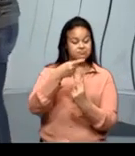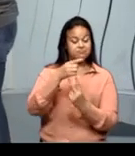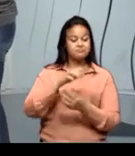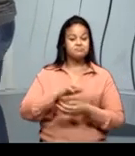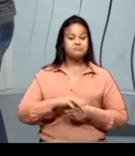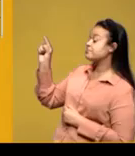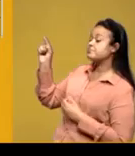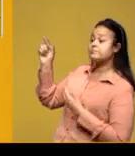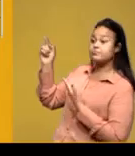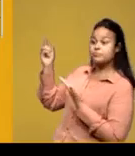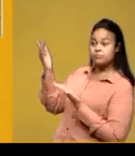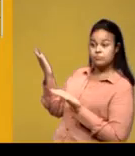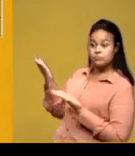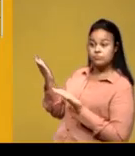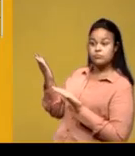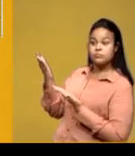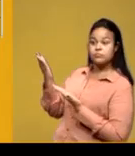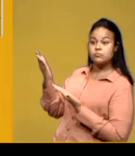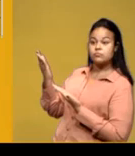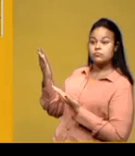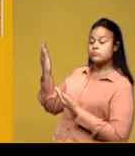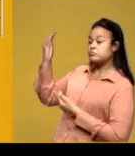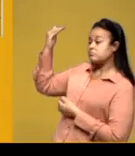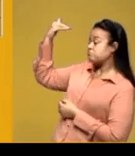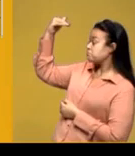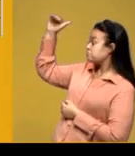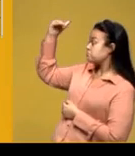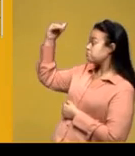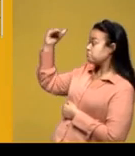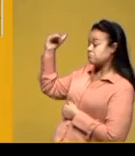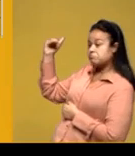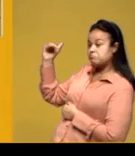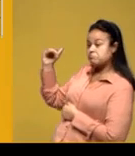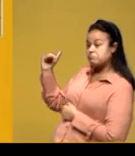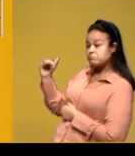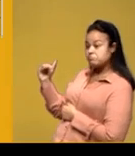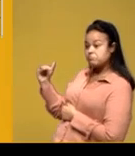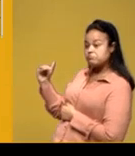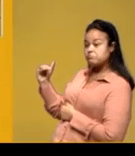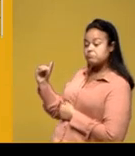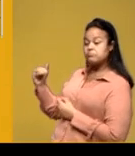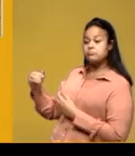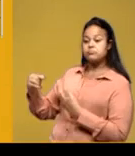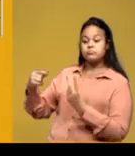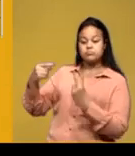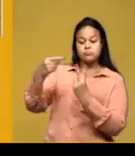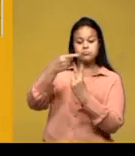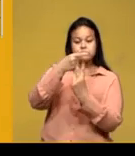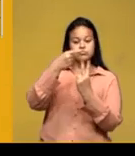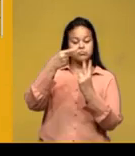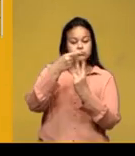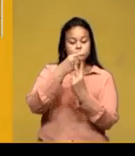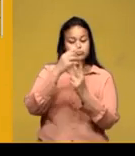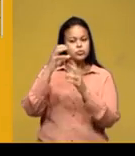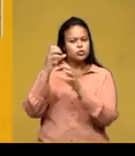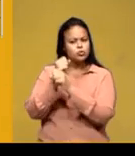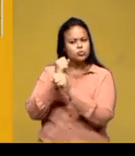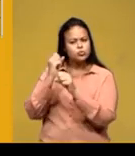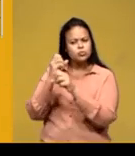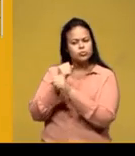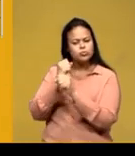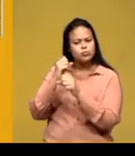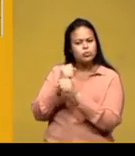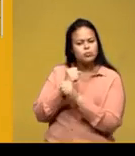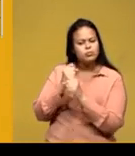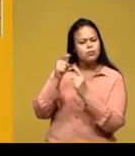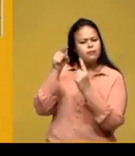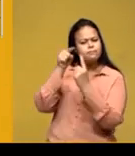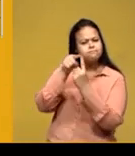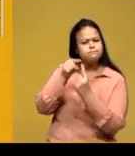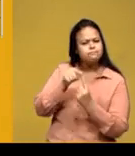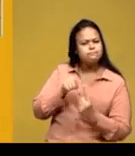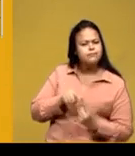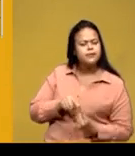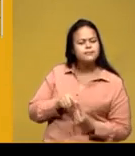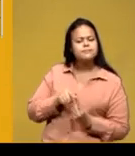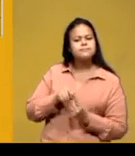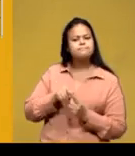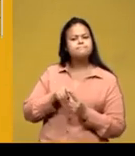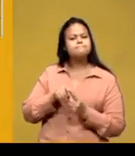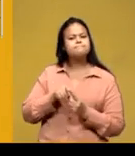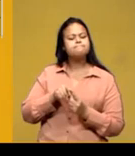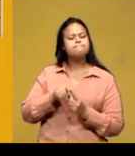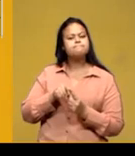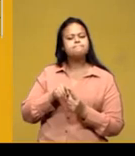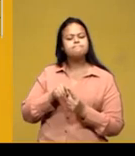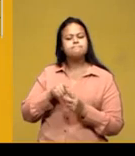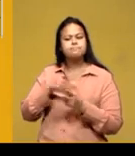lá. Dados os vetores abaixo, efetue as operações vetoriais de acordo com o que se pede a seguir.